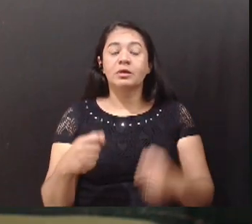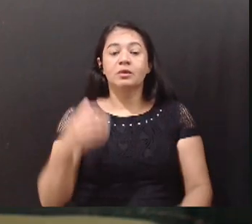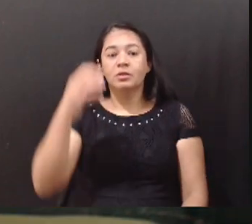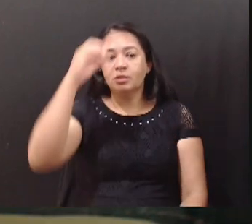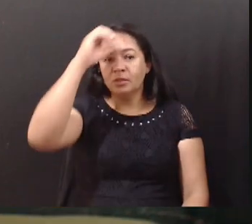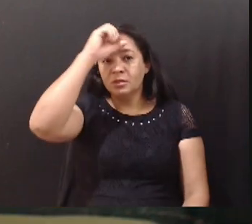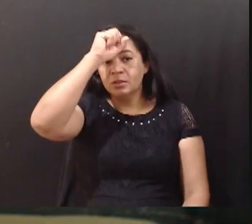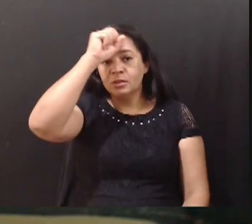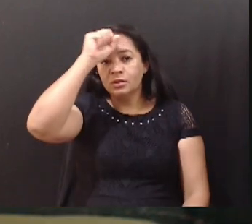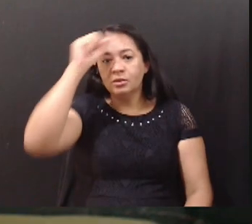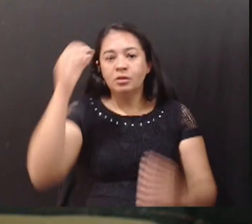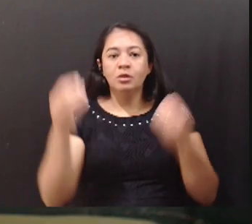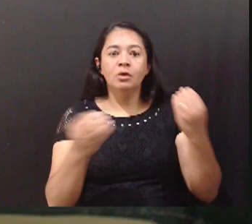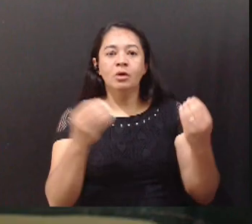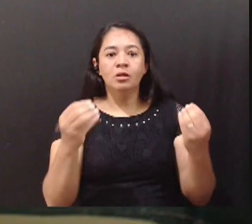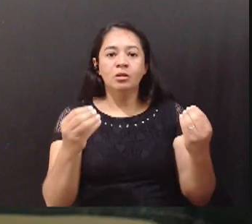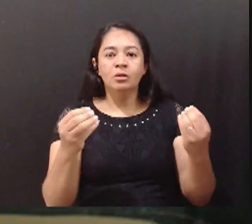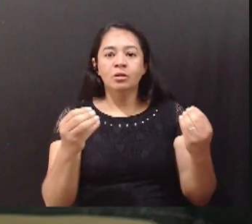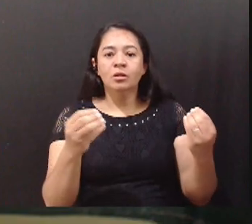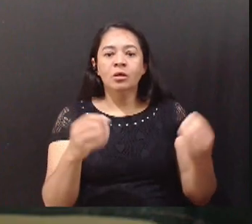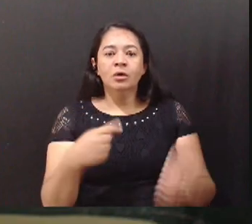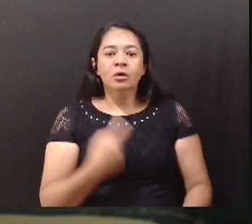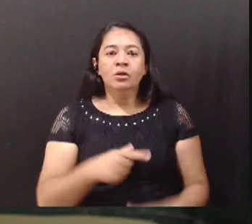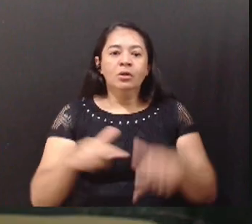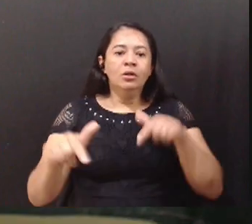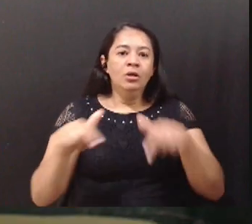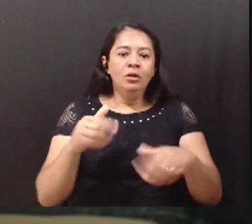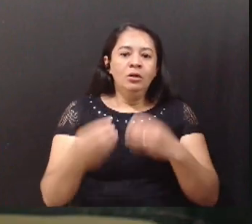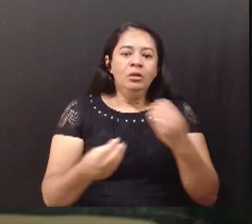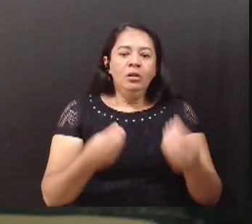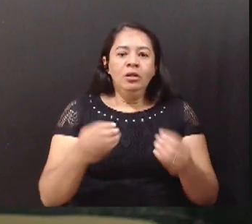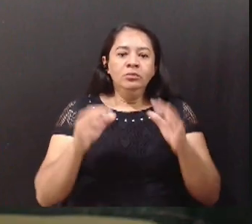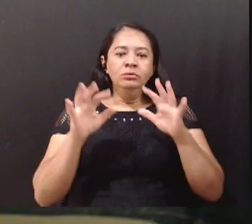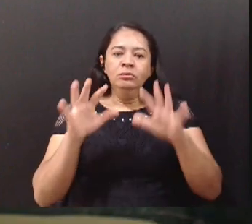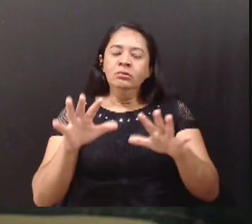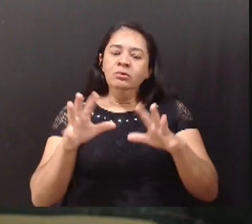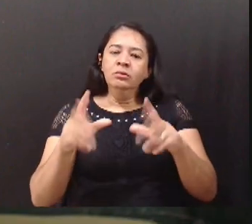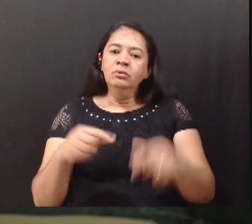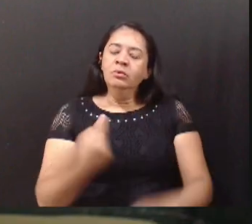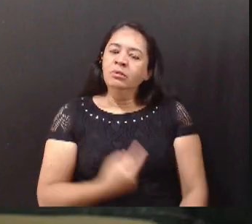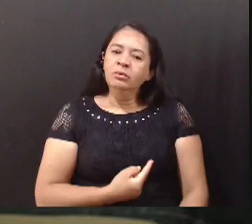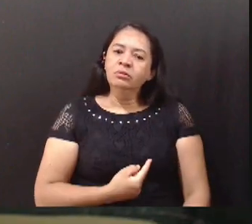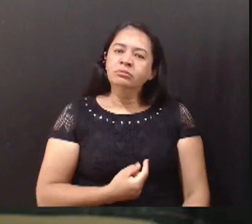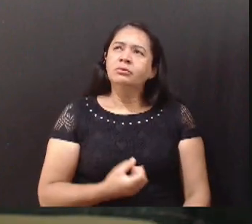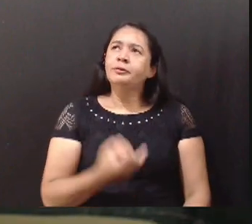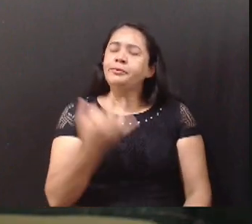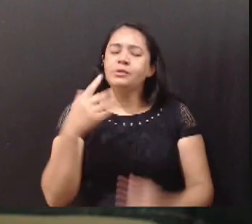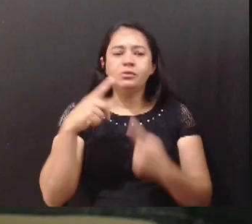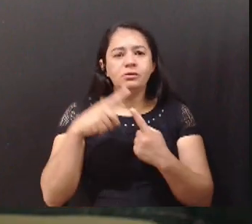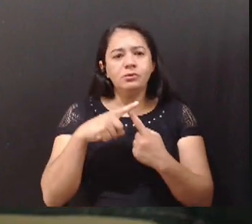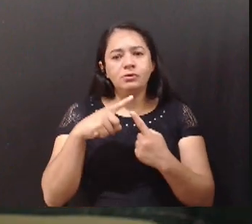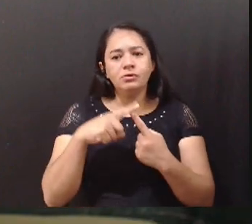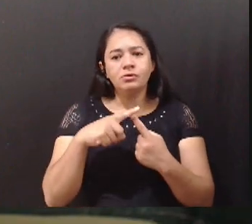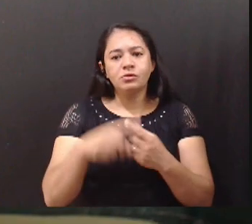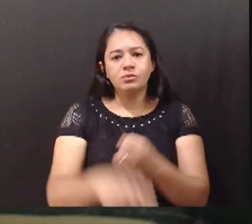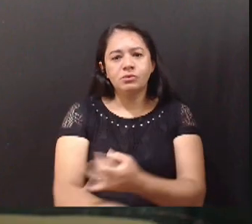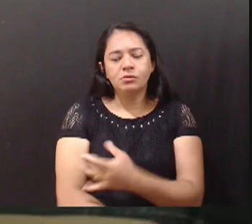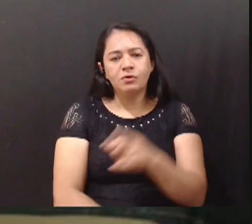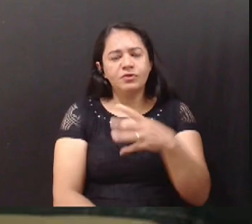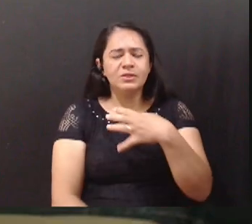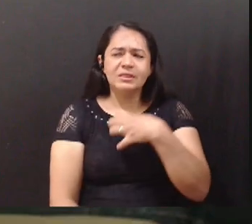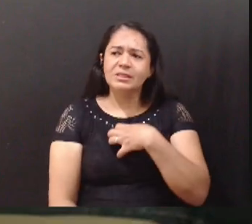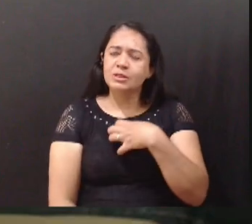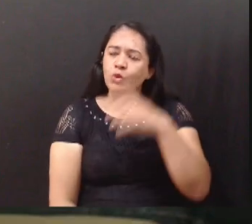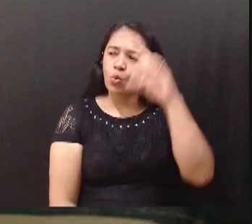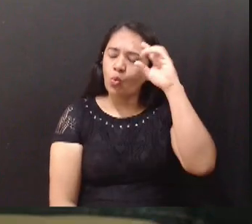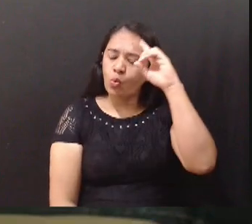onde vem e como que a gente trabalha tudo isso, porque a gente... Quantos tipos de emoção você sente por dia, né? Se a gente parar